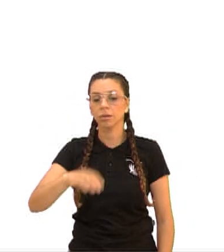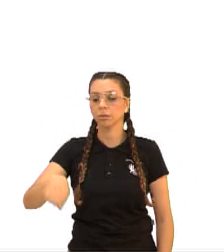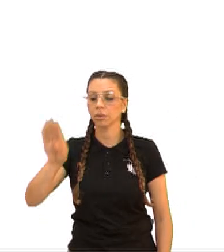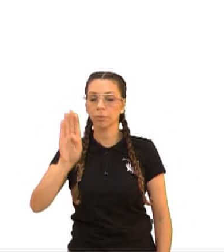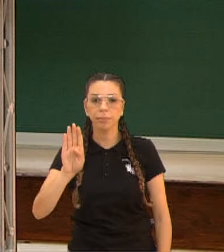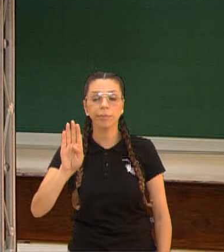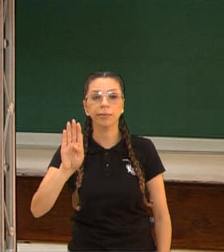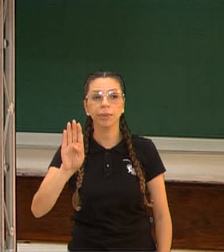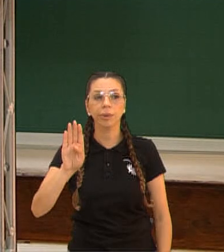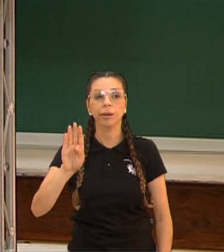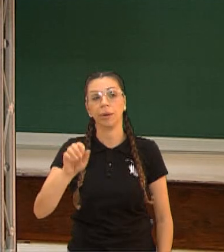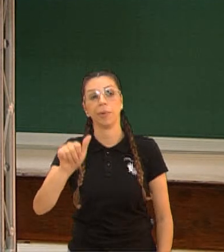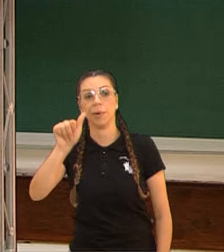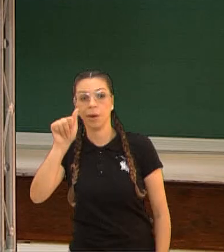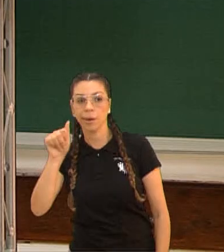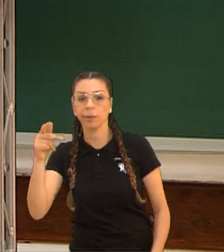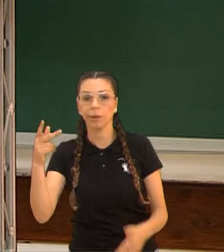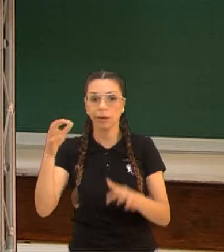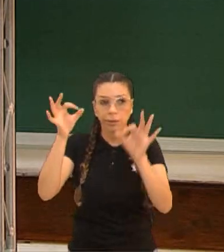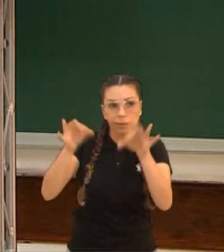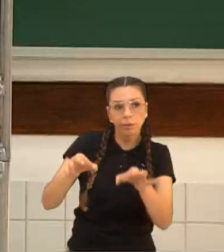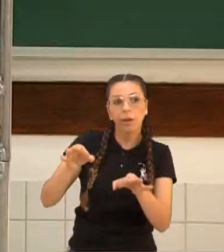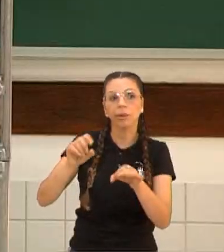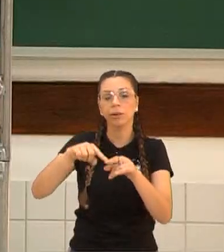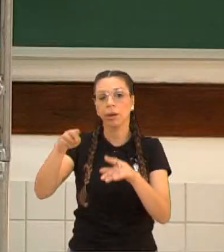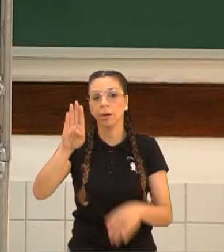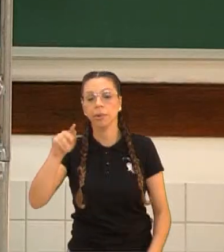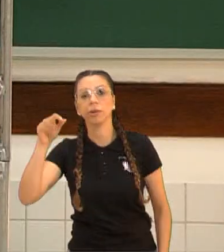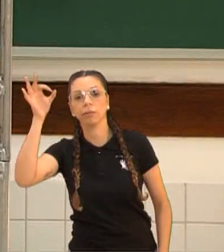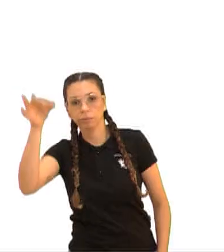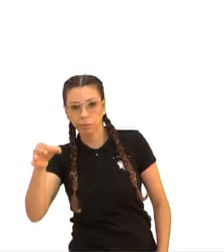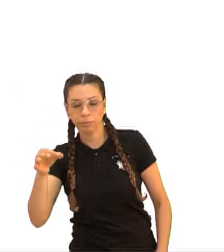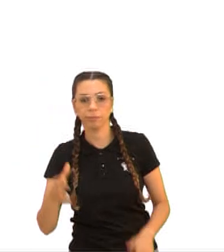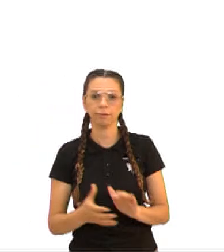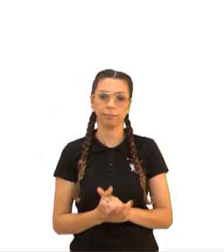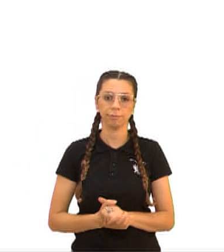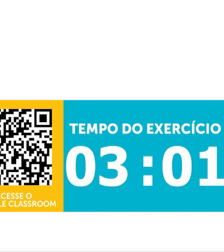B, alternativa 2 está correta. A gente já volta, vapt-vupt.